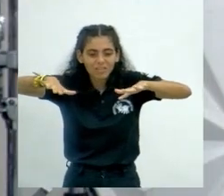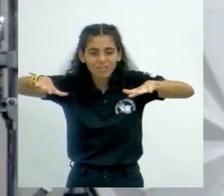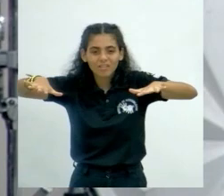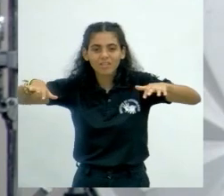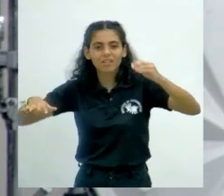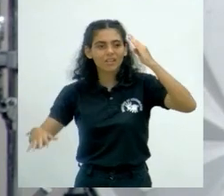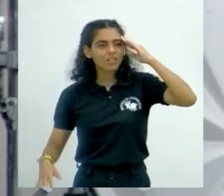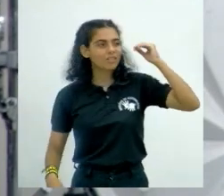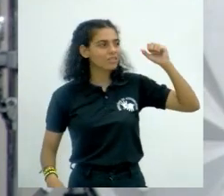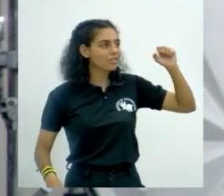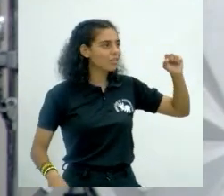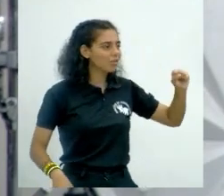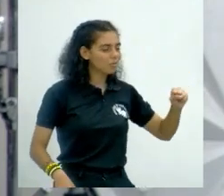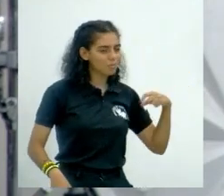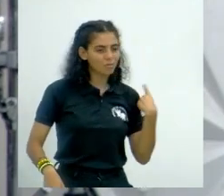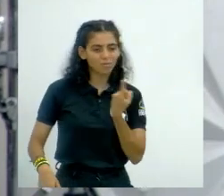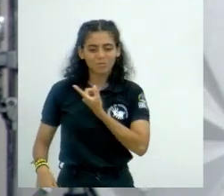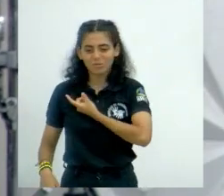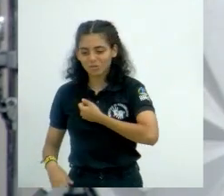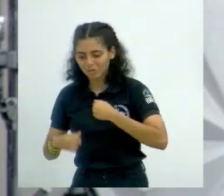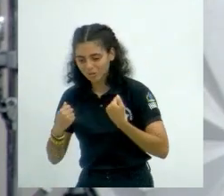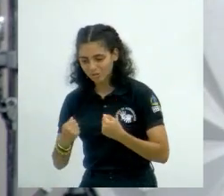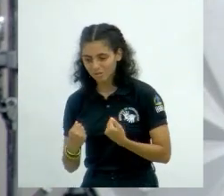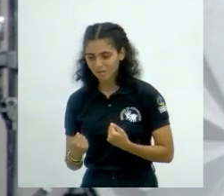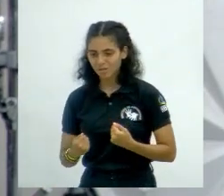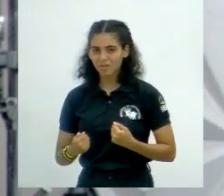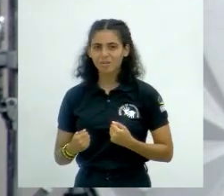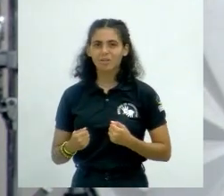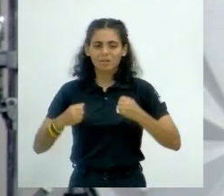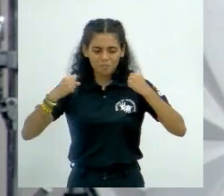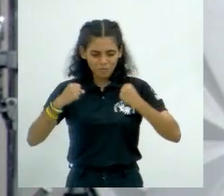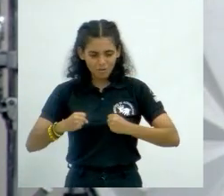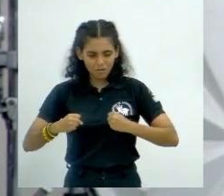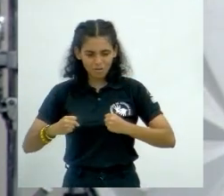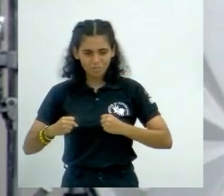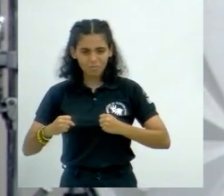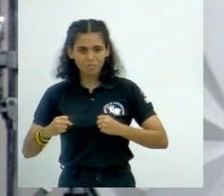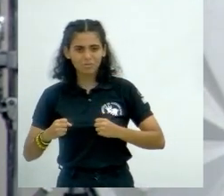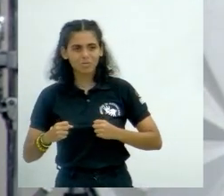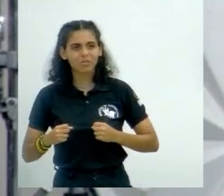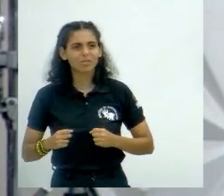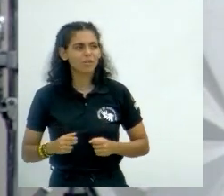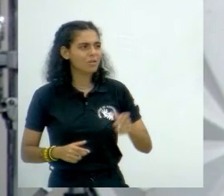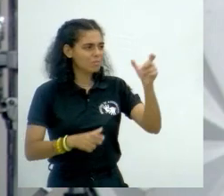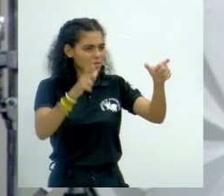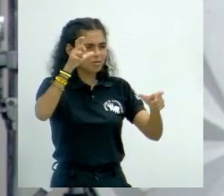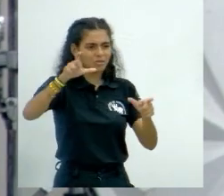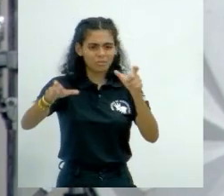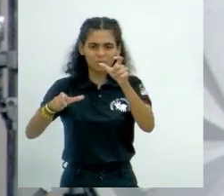como homem e como uma mulher sábia, mas com a sabedoria que vem